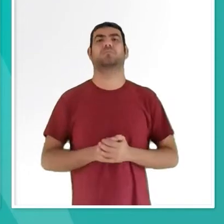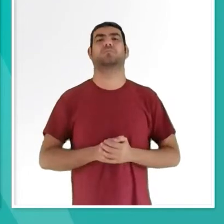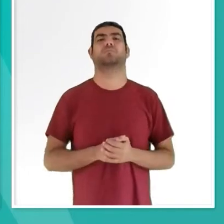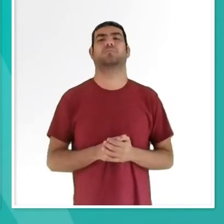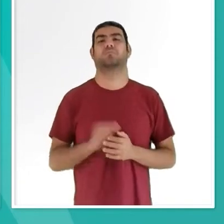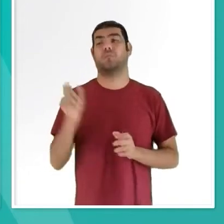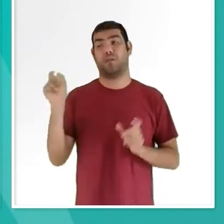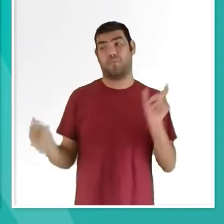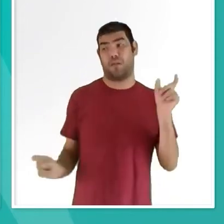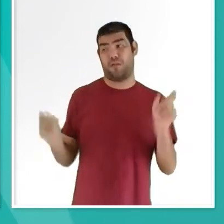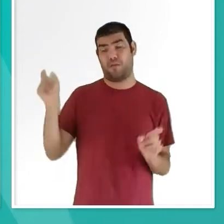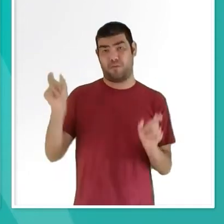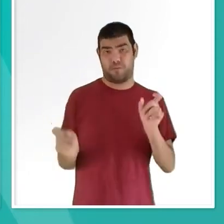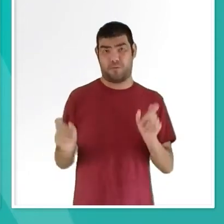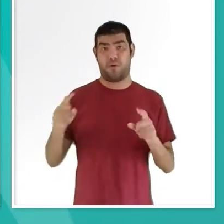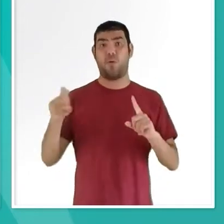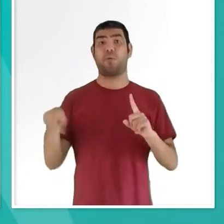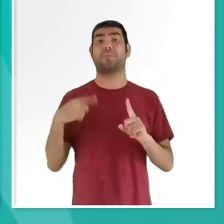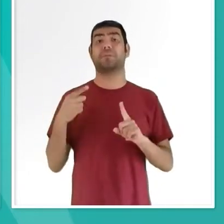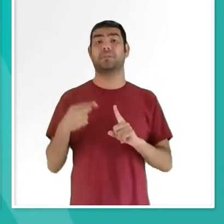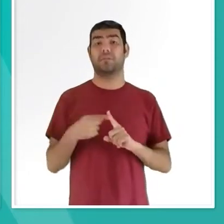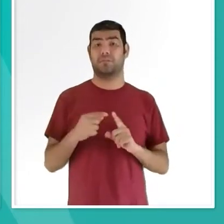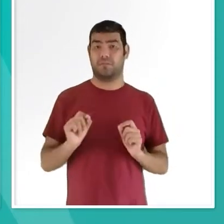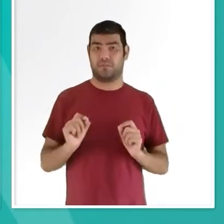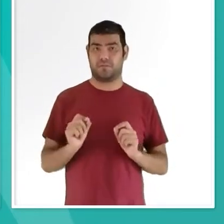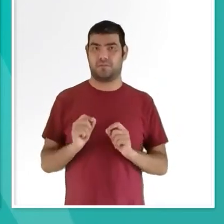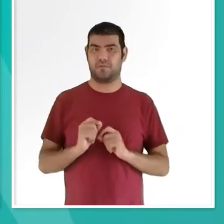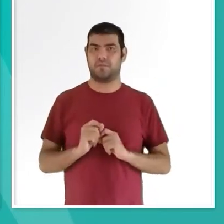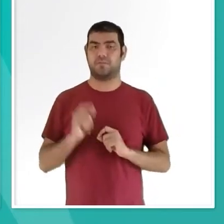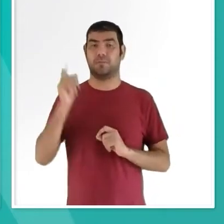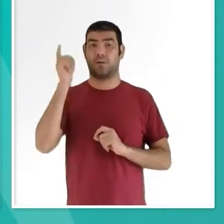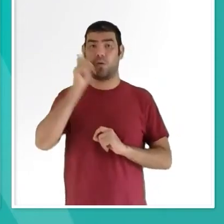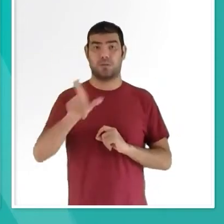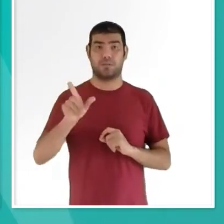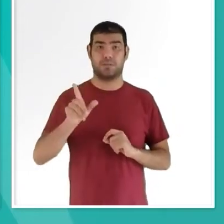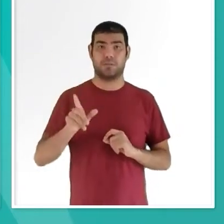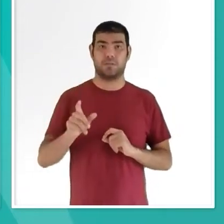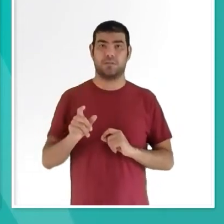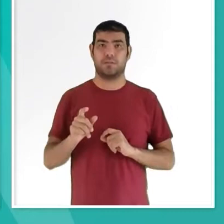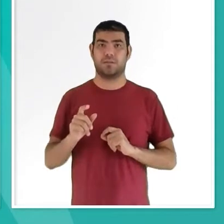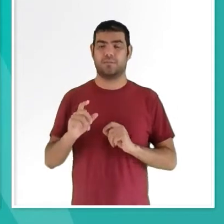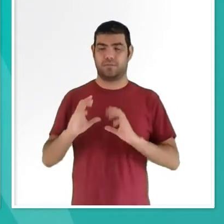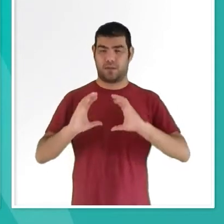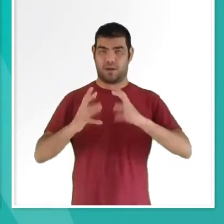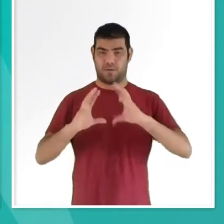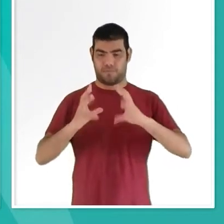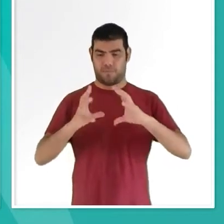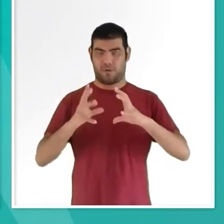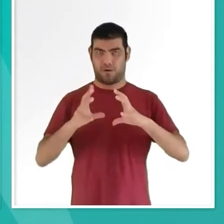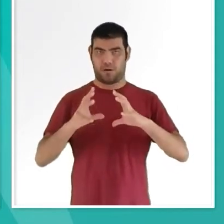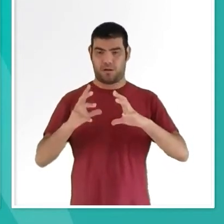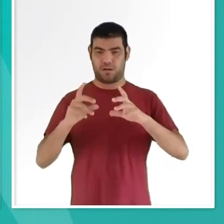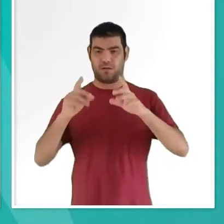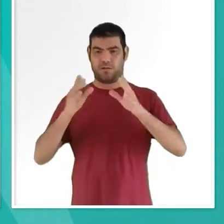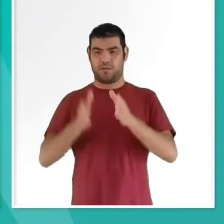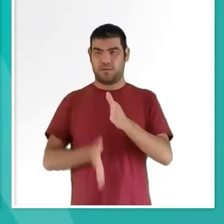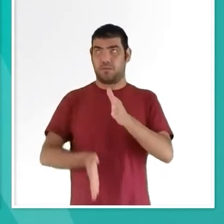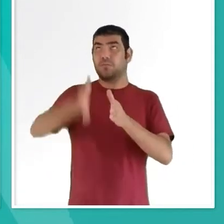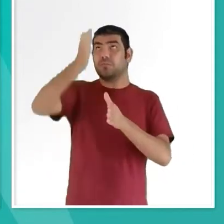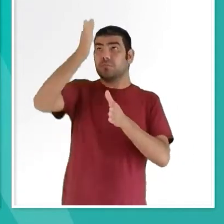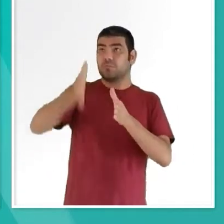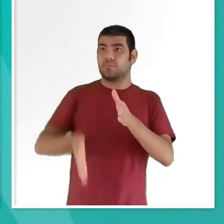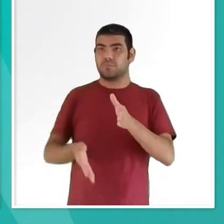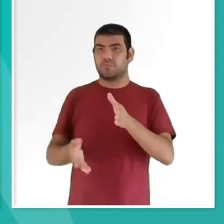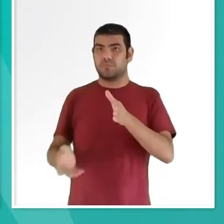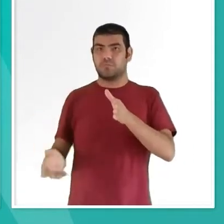objetivo era você conseguir fazer com que a bola de couro passasse por dentro dessa argola